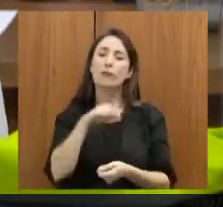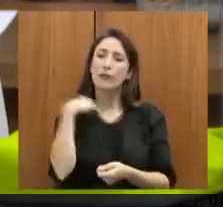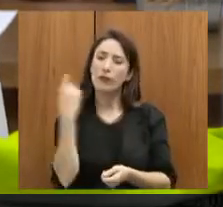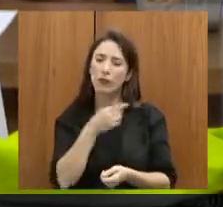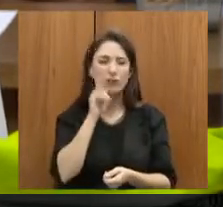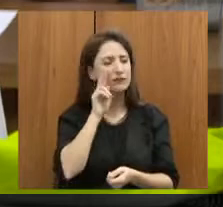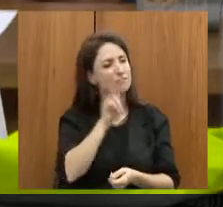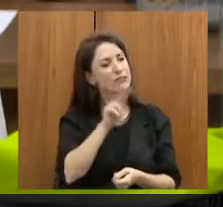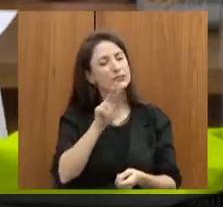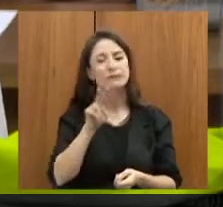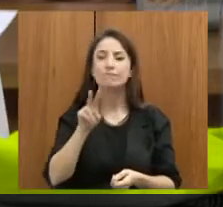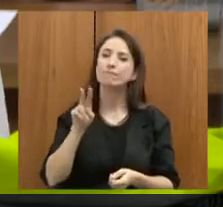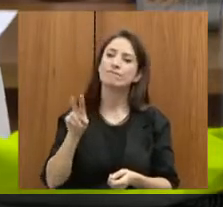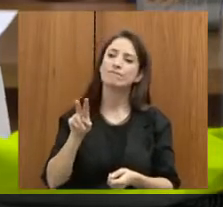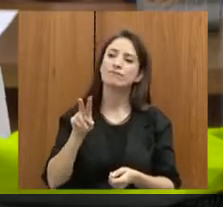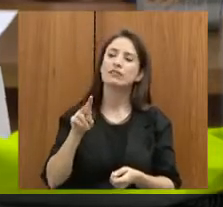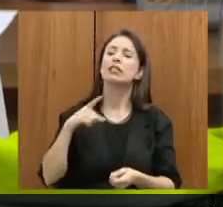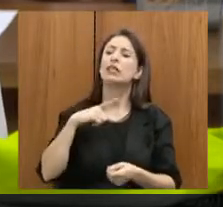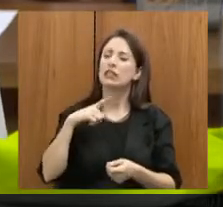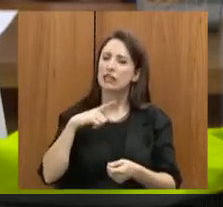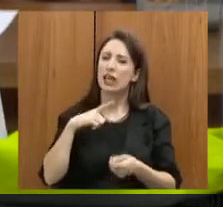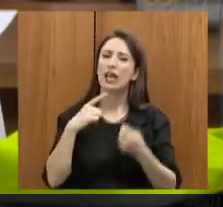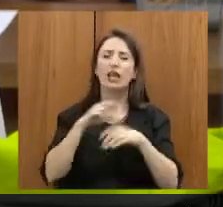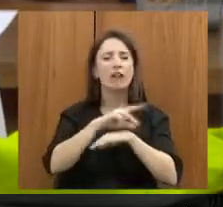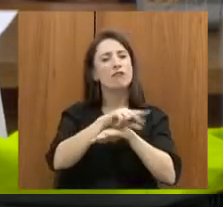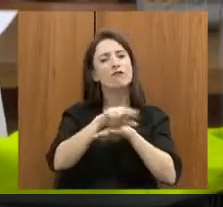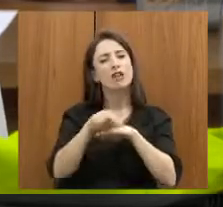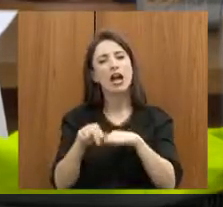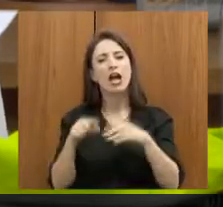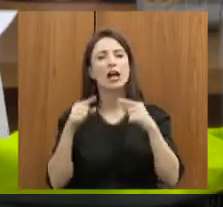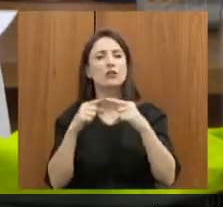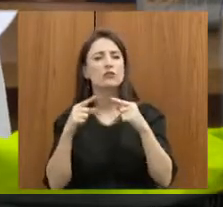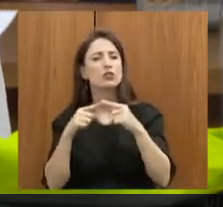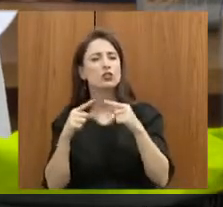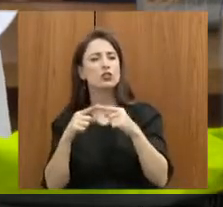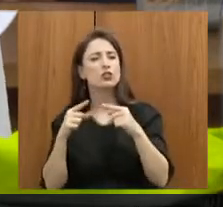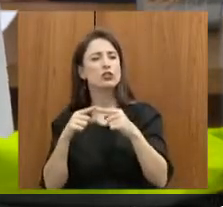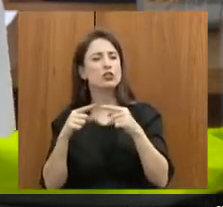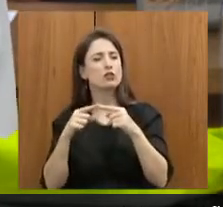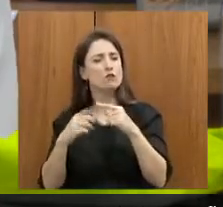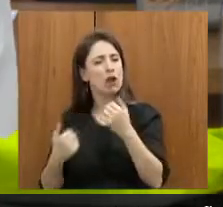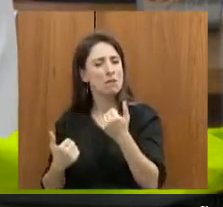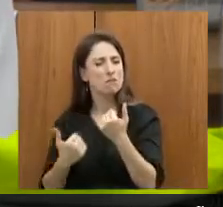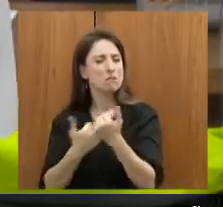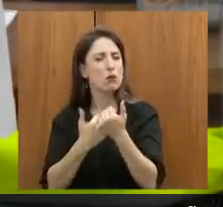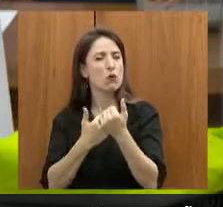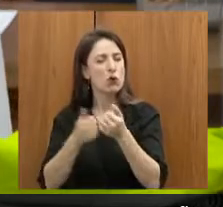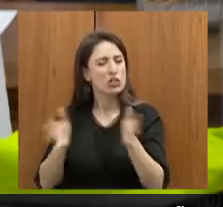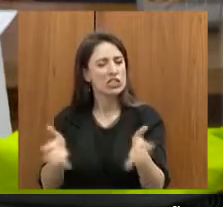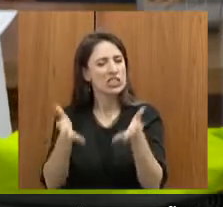é incentivo para as firmas é